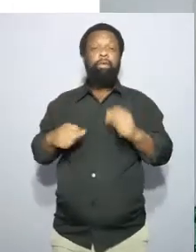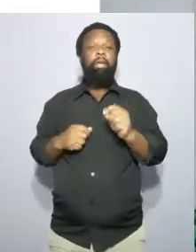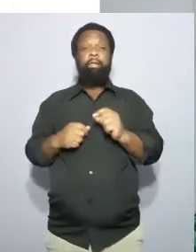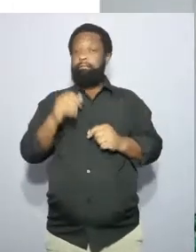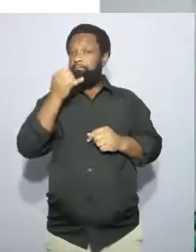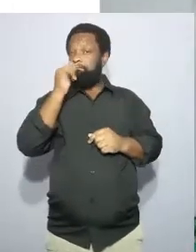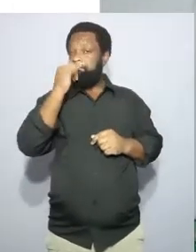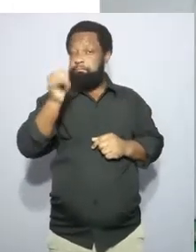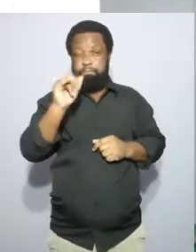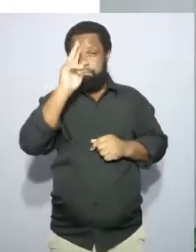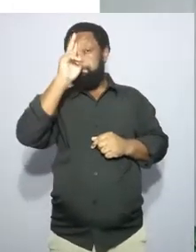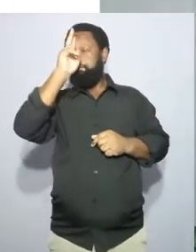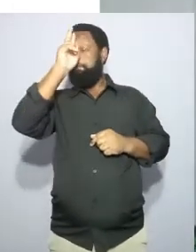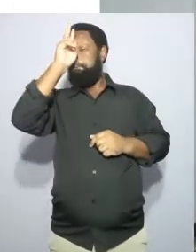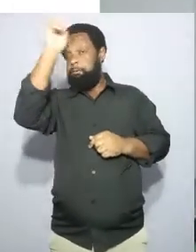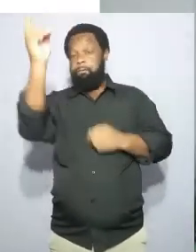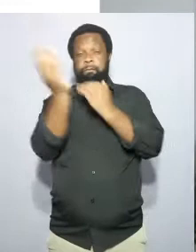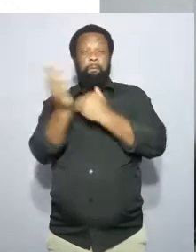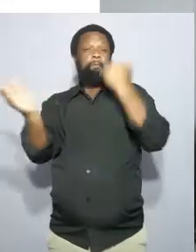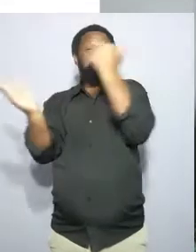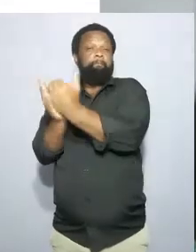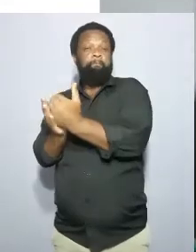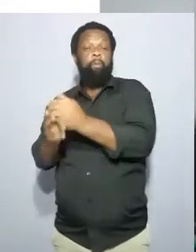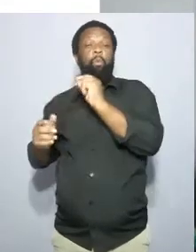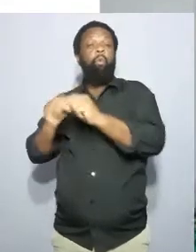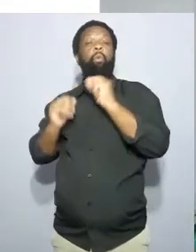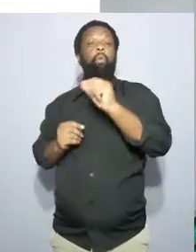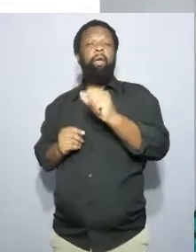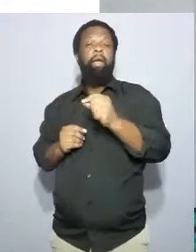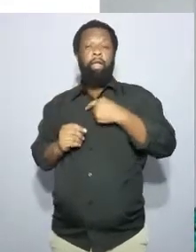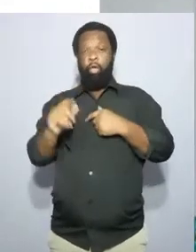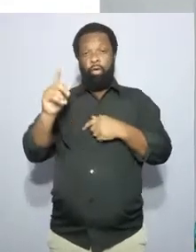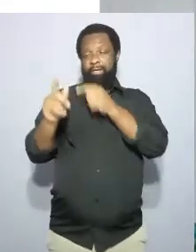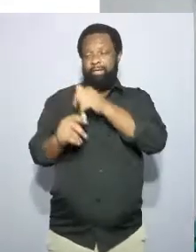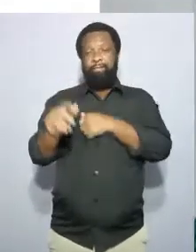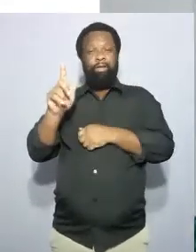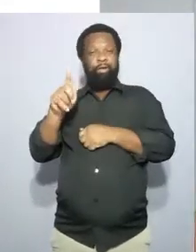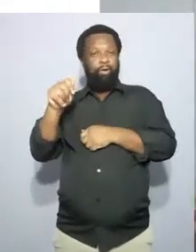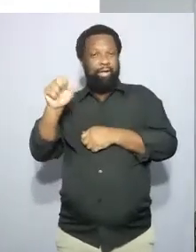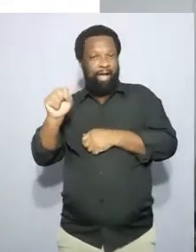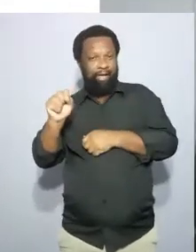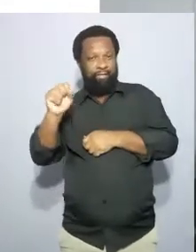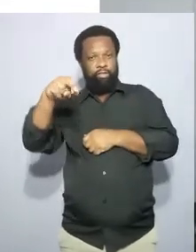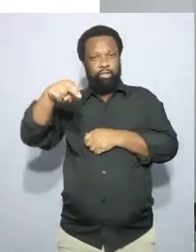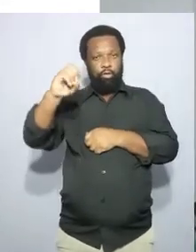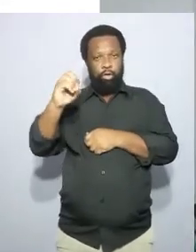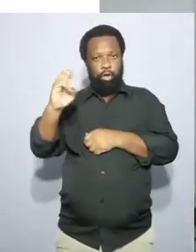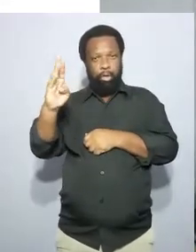muito grande de energia, ou seja, um gás nobre precisa absorver muita energia